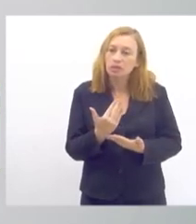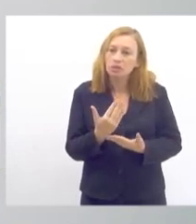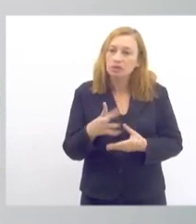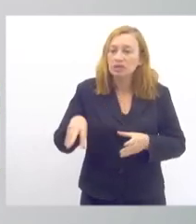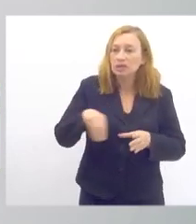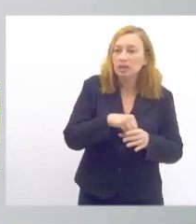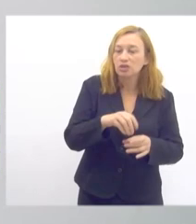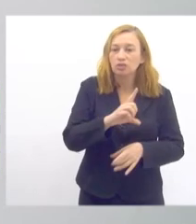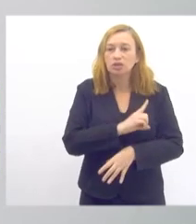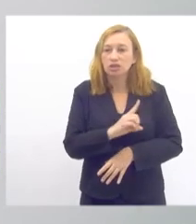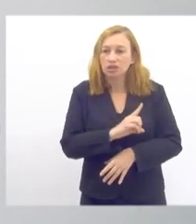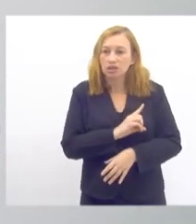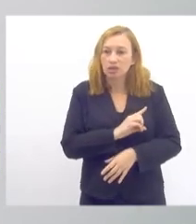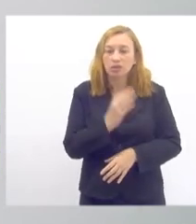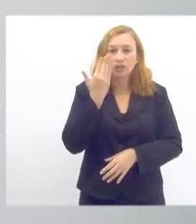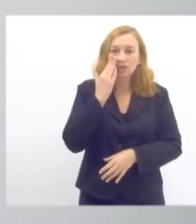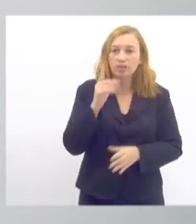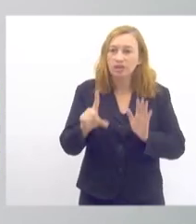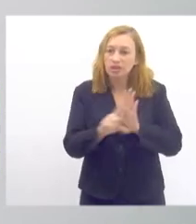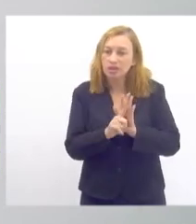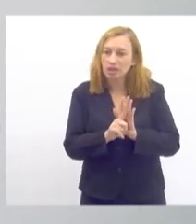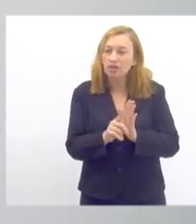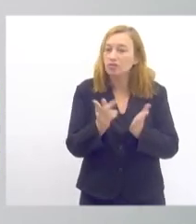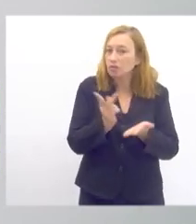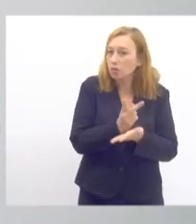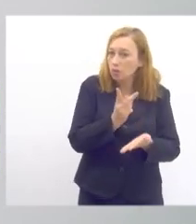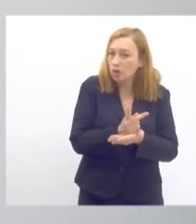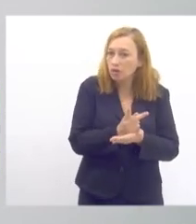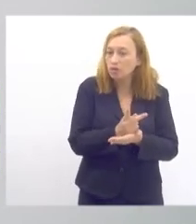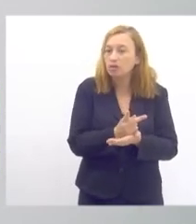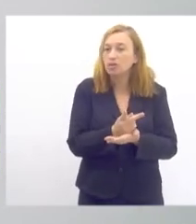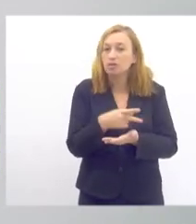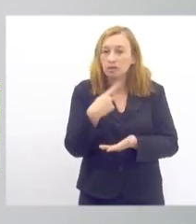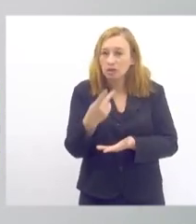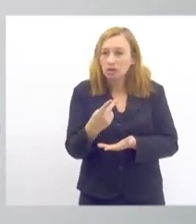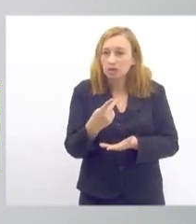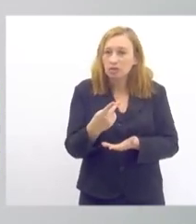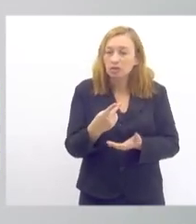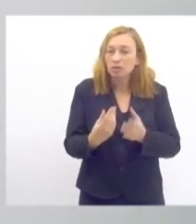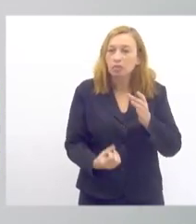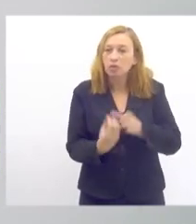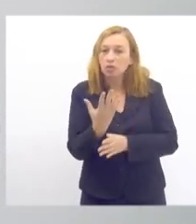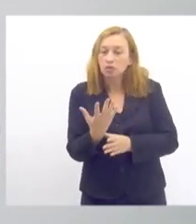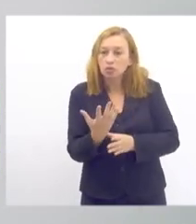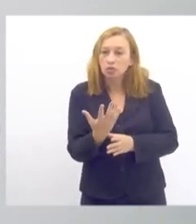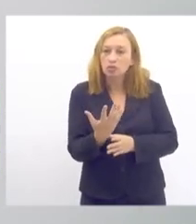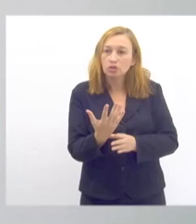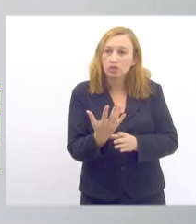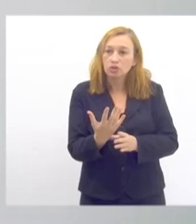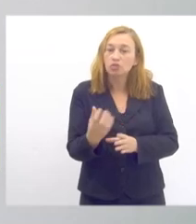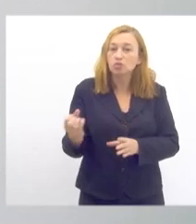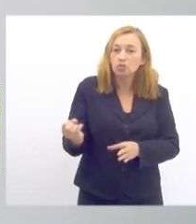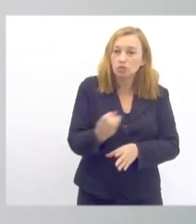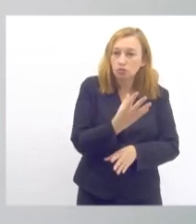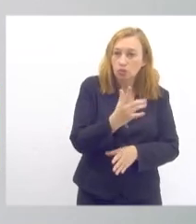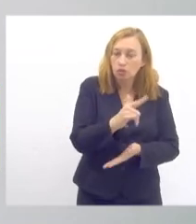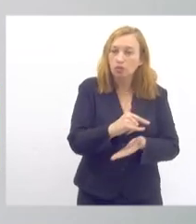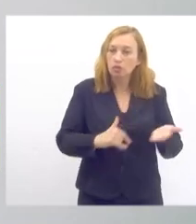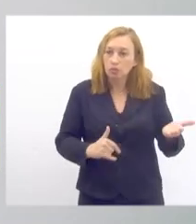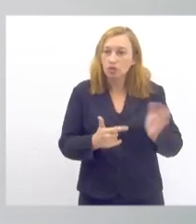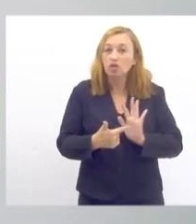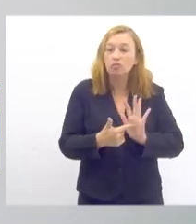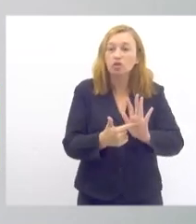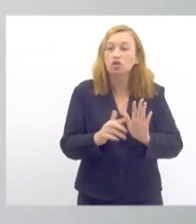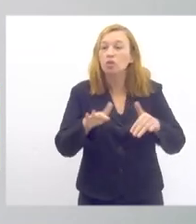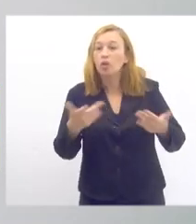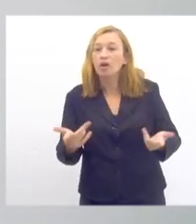dentro do Detran, a consolidação de que essa lei foi um equívoco, né, estão judicializando, que produzam uma nota técnica e mostrem qual é